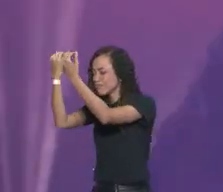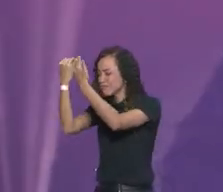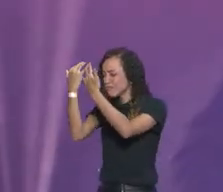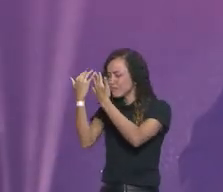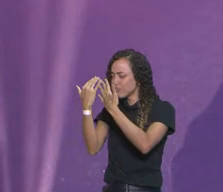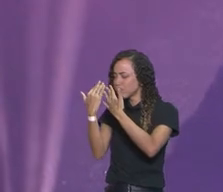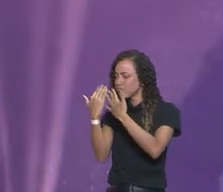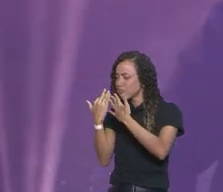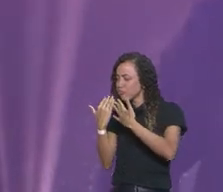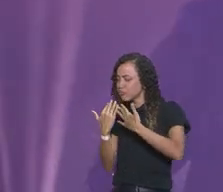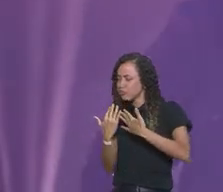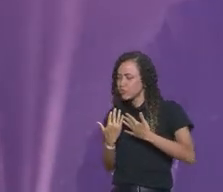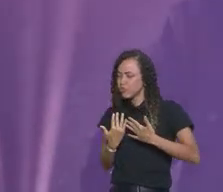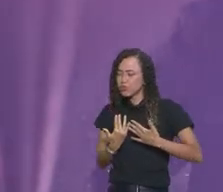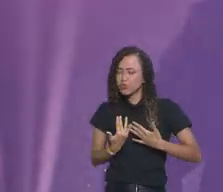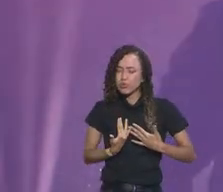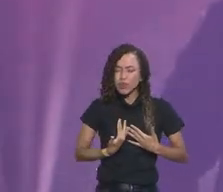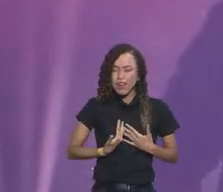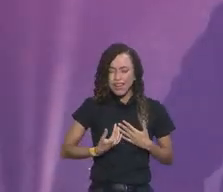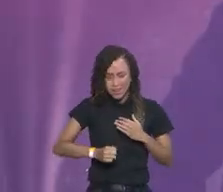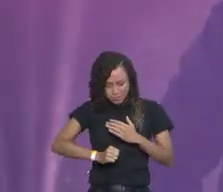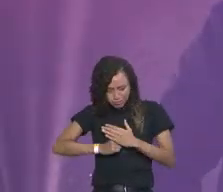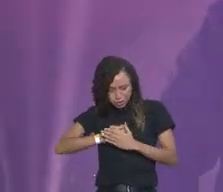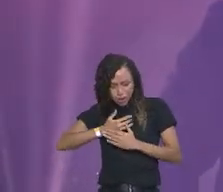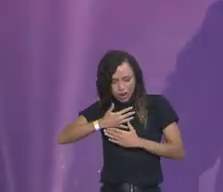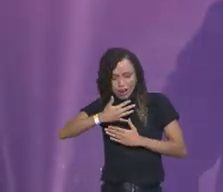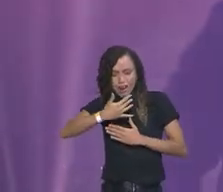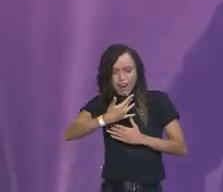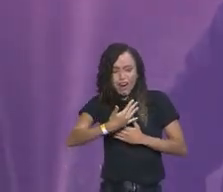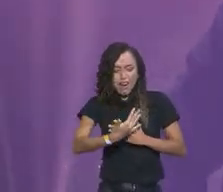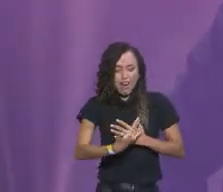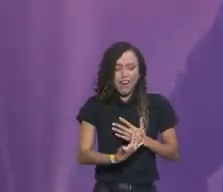e enche-me até que enfim